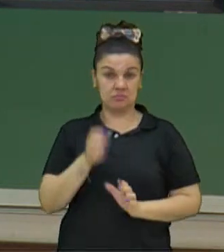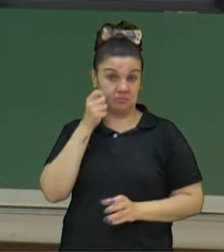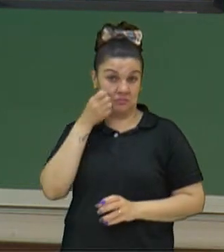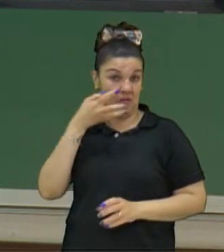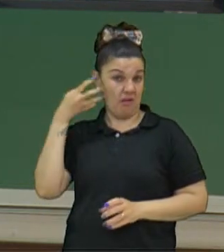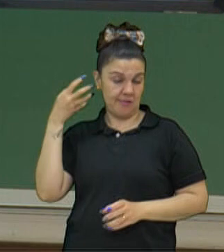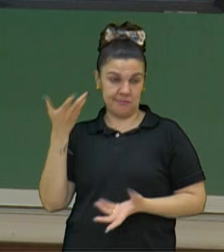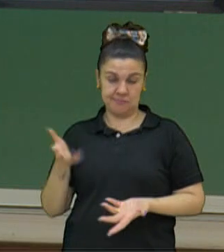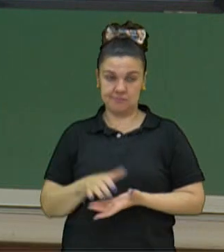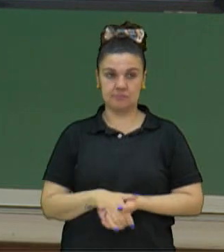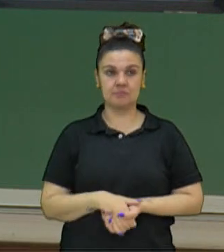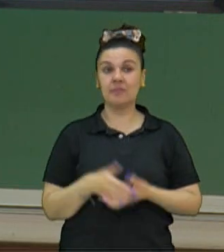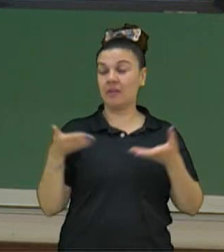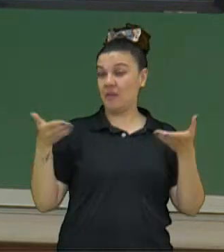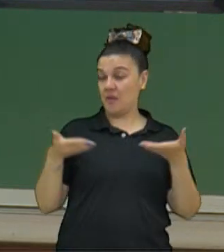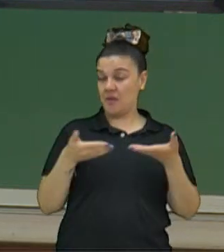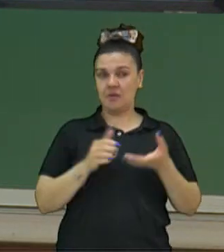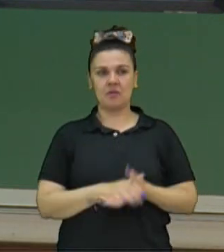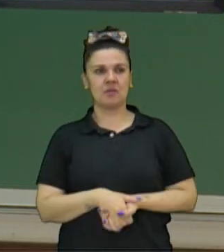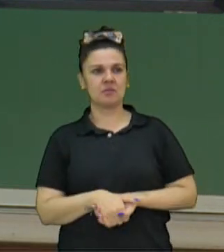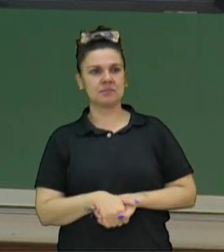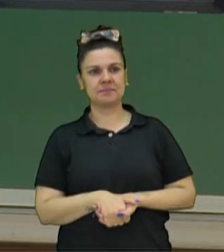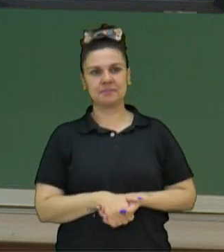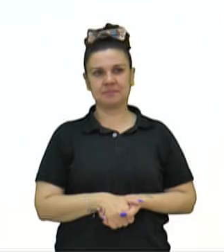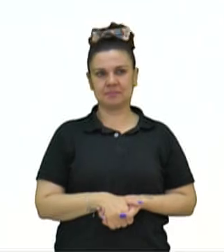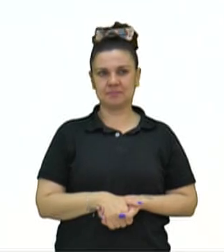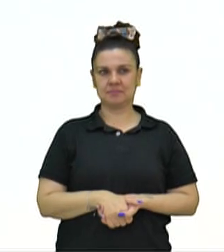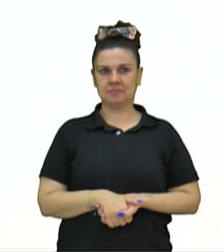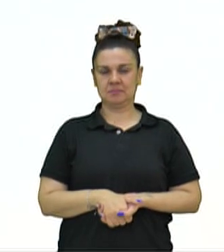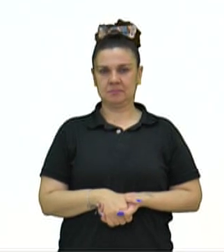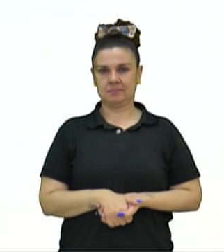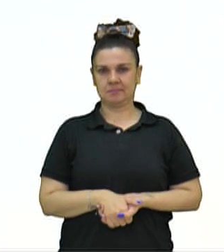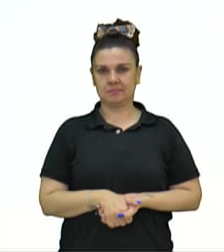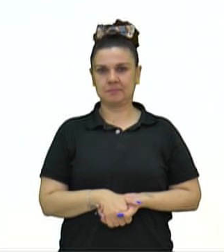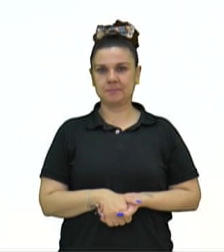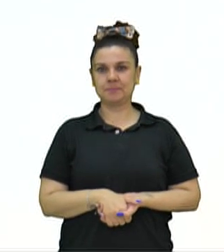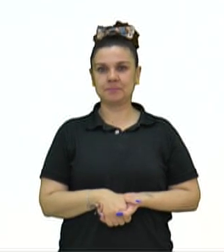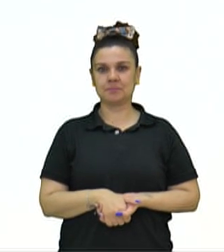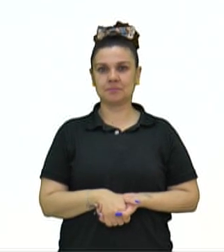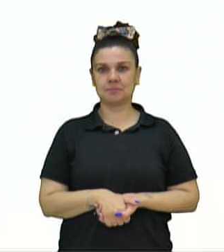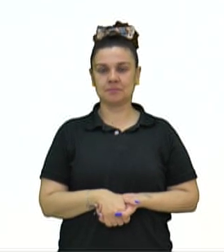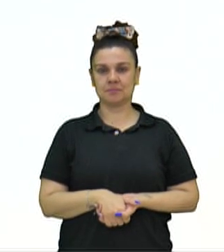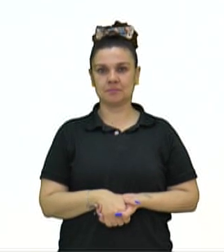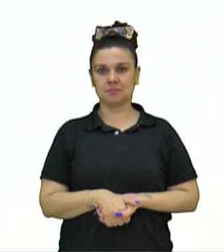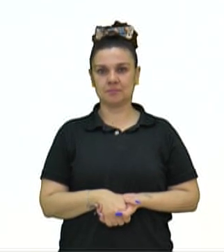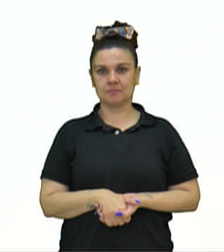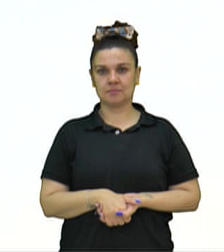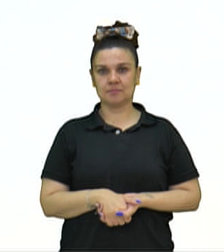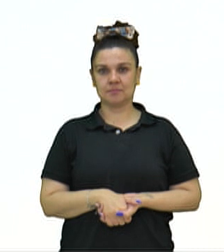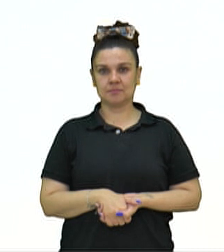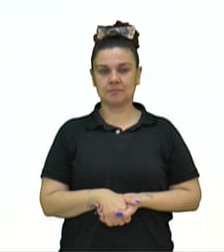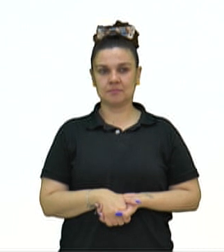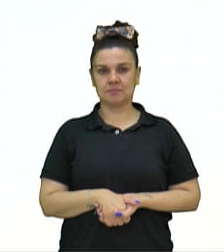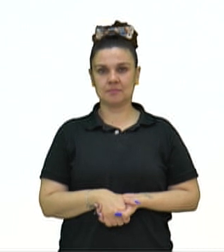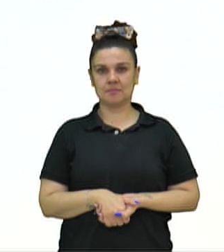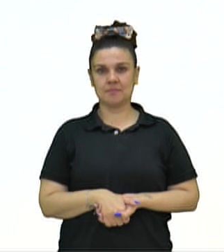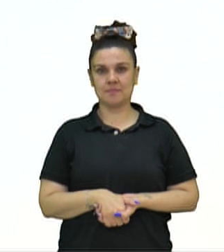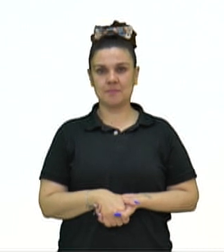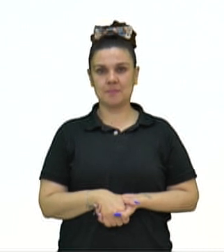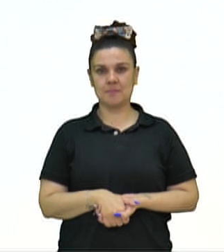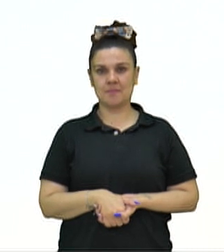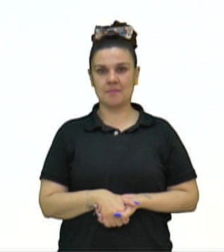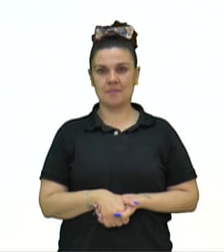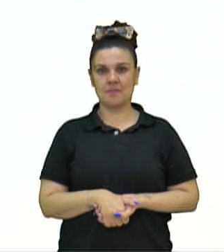lógico. E agora? I'm sorry, Garfield, if you don't do those things, you wouldn't be a cat. I love you for what you